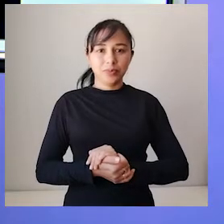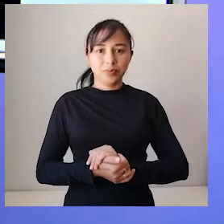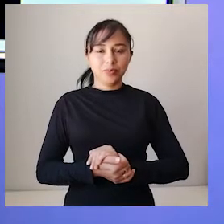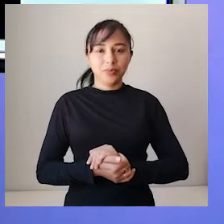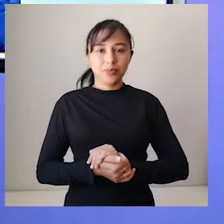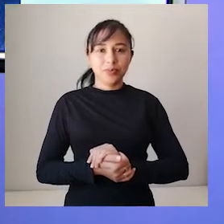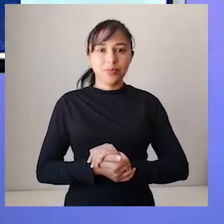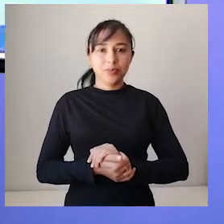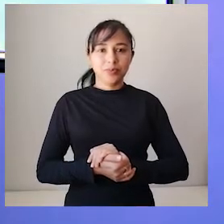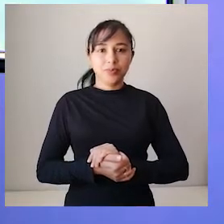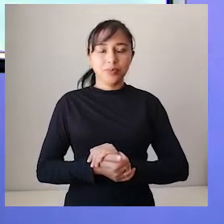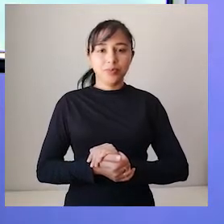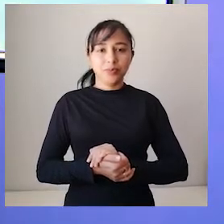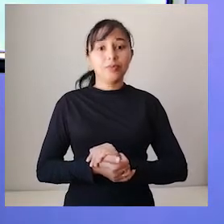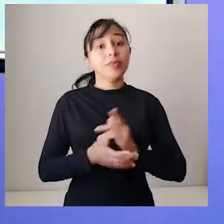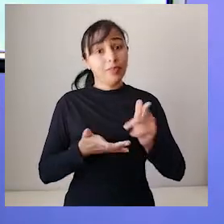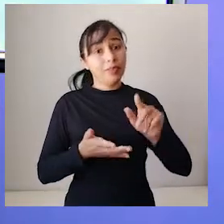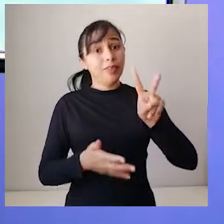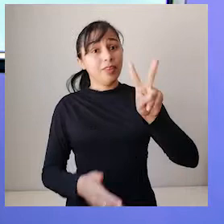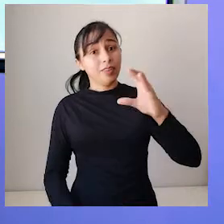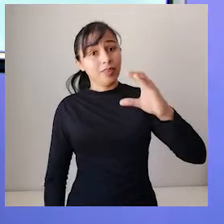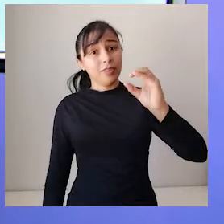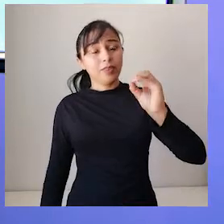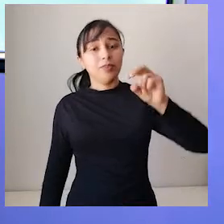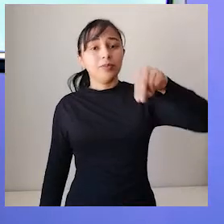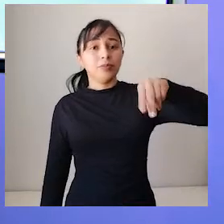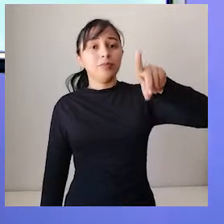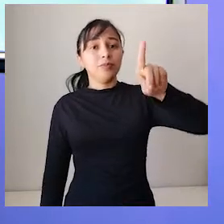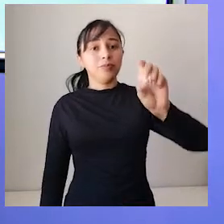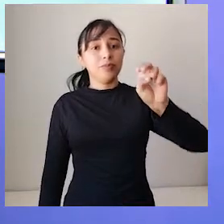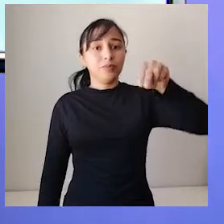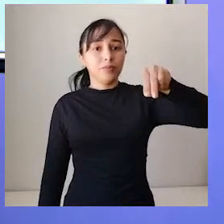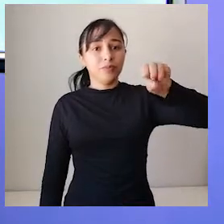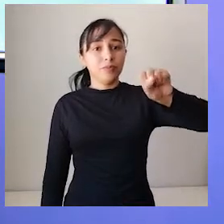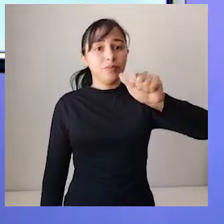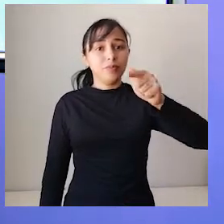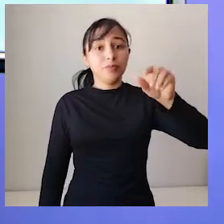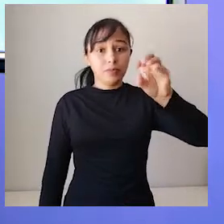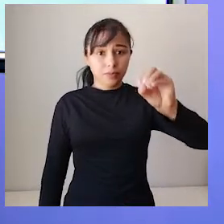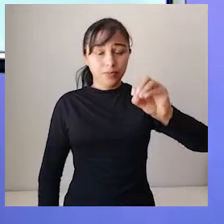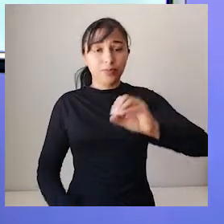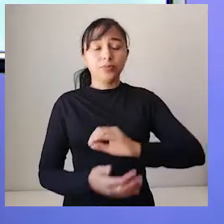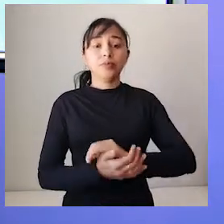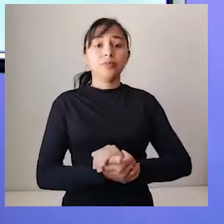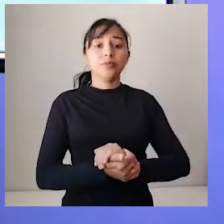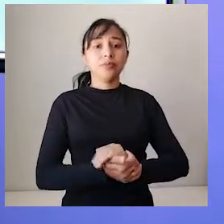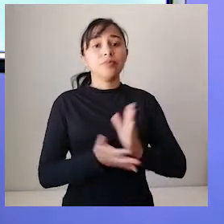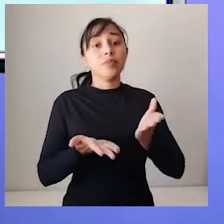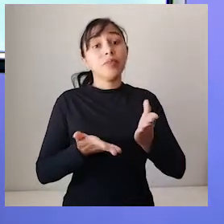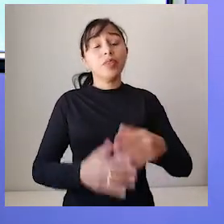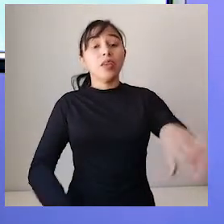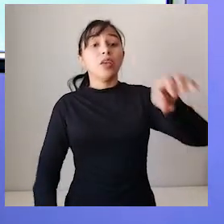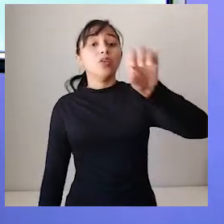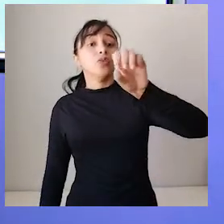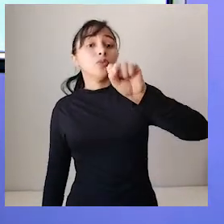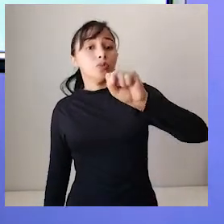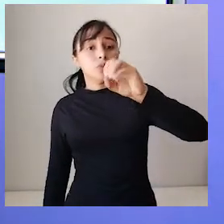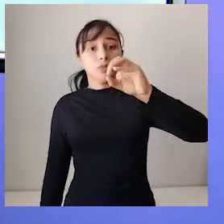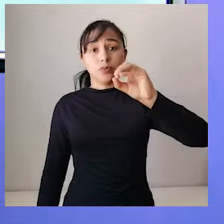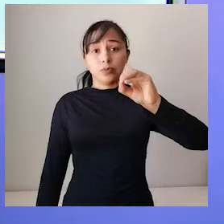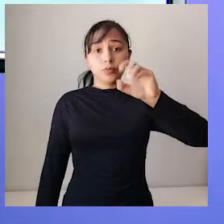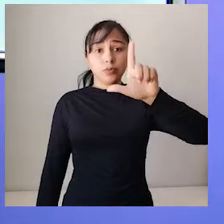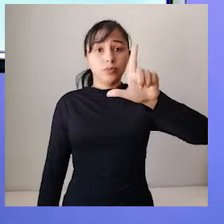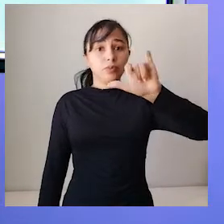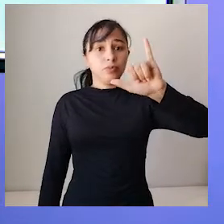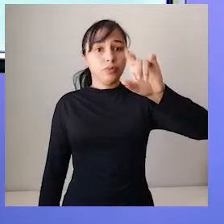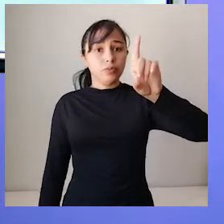recipiente. Isso é condensação. A solidificação é a transformação